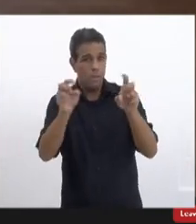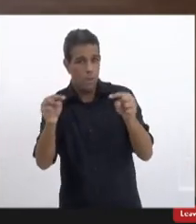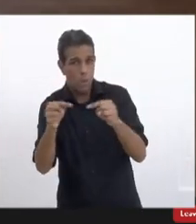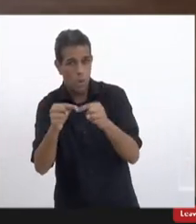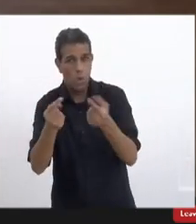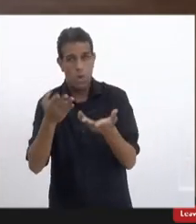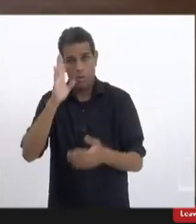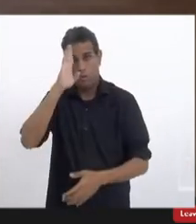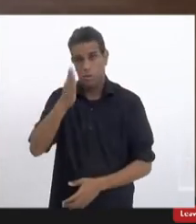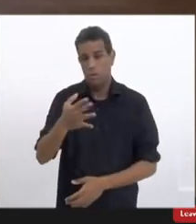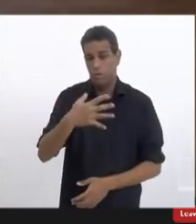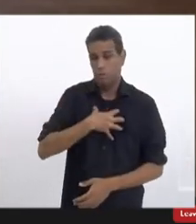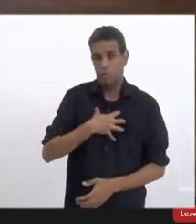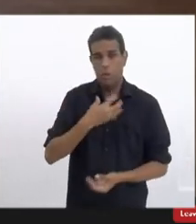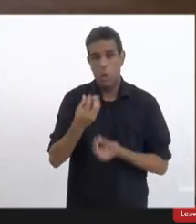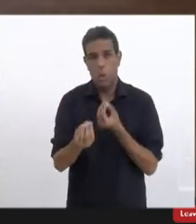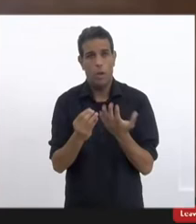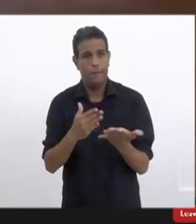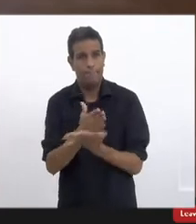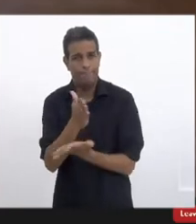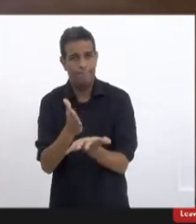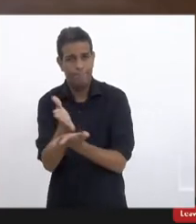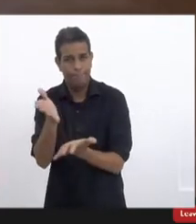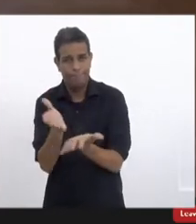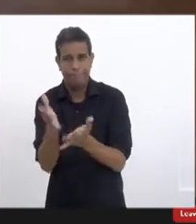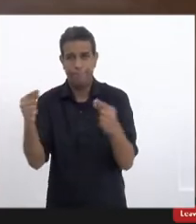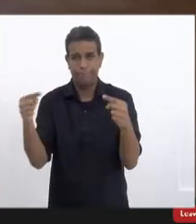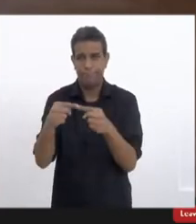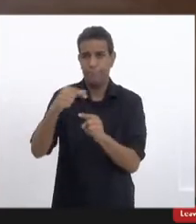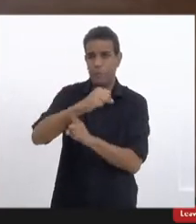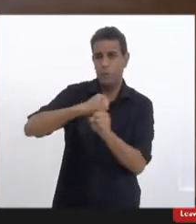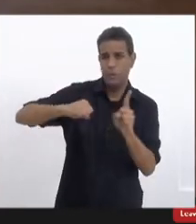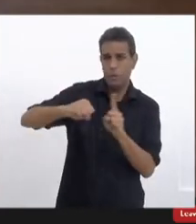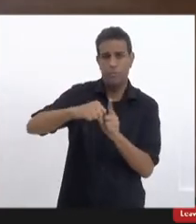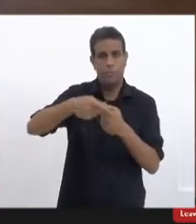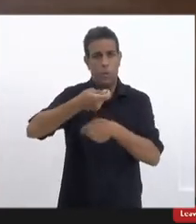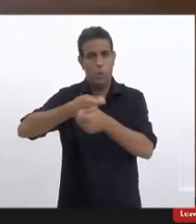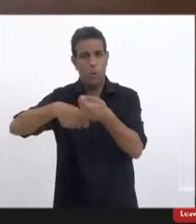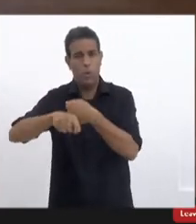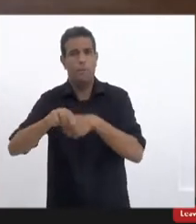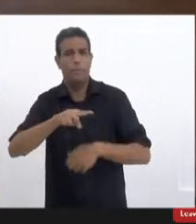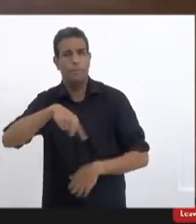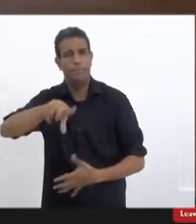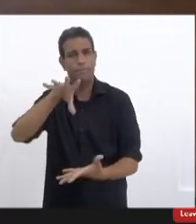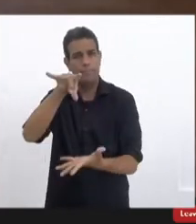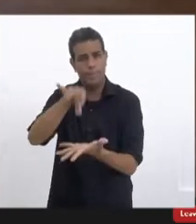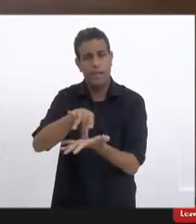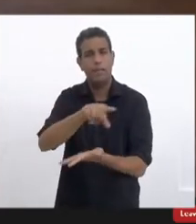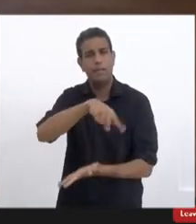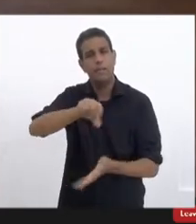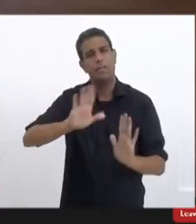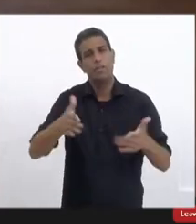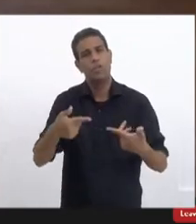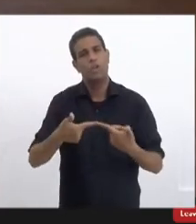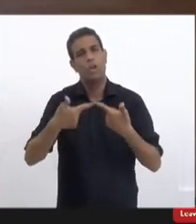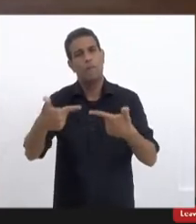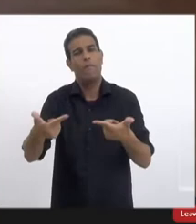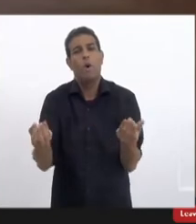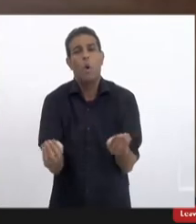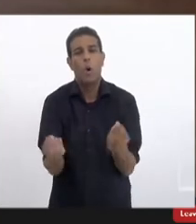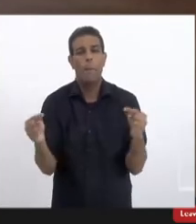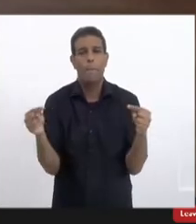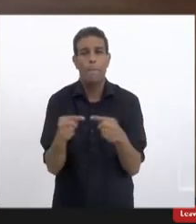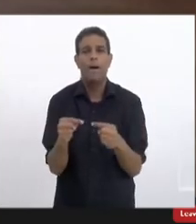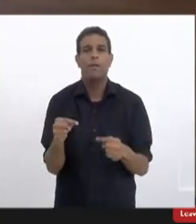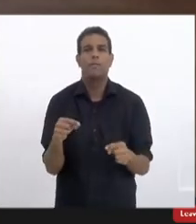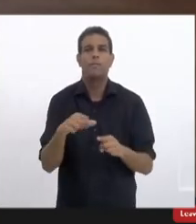forma desatrelada das outras políticas públicas, sociais e econômicas. Esse é um fato, isso está posto, e não está posto